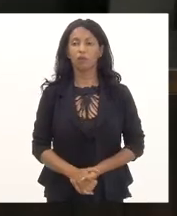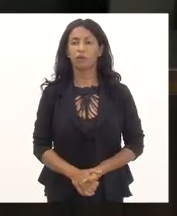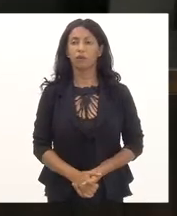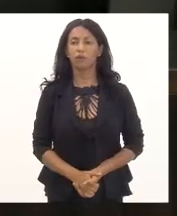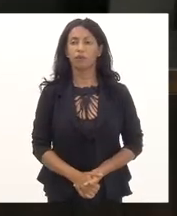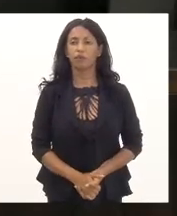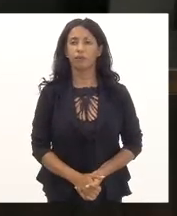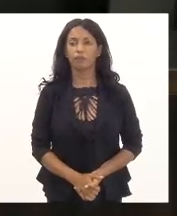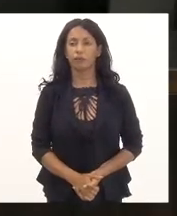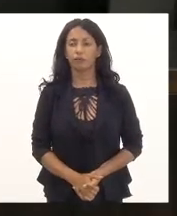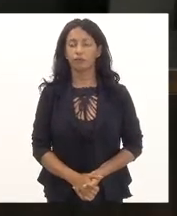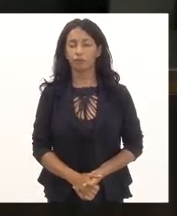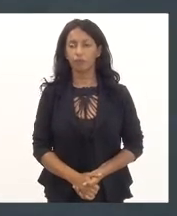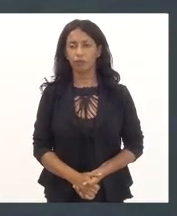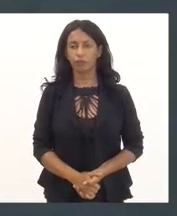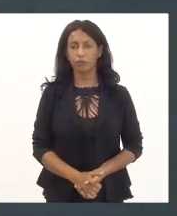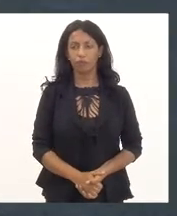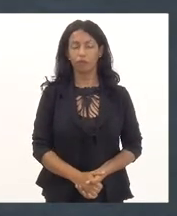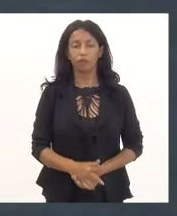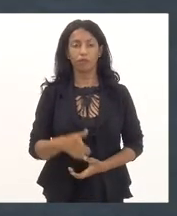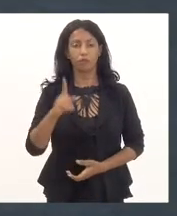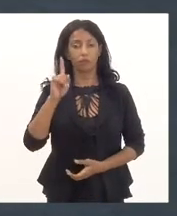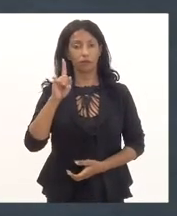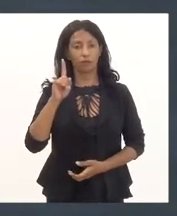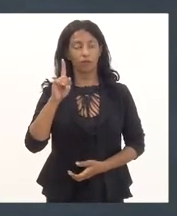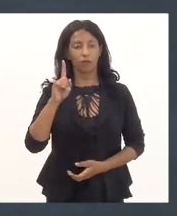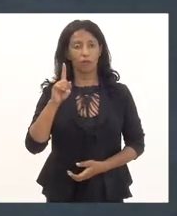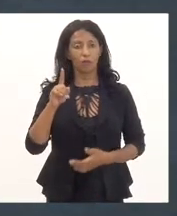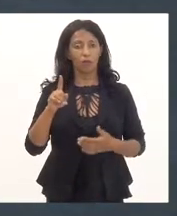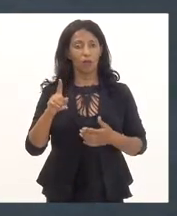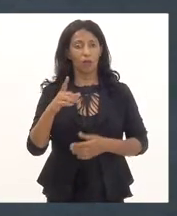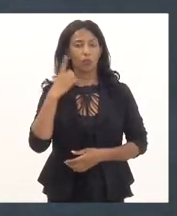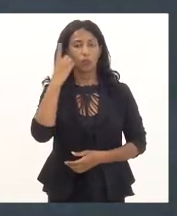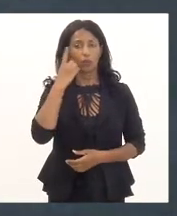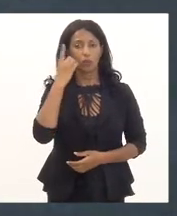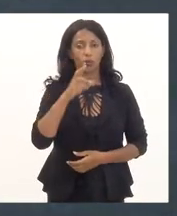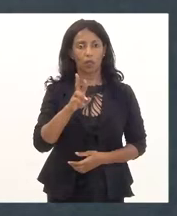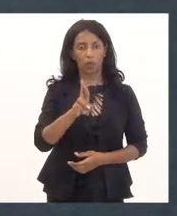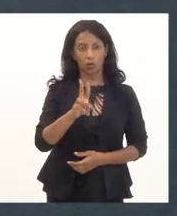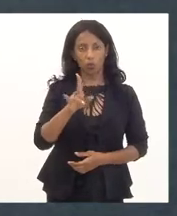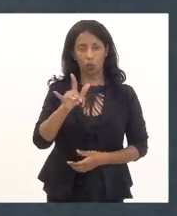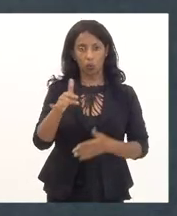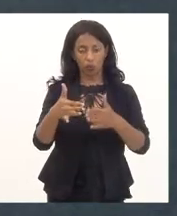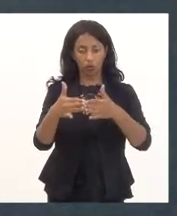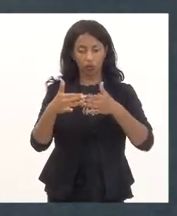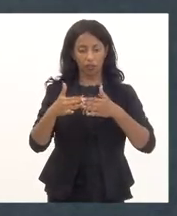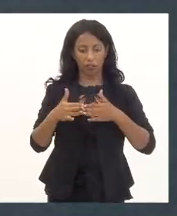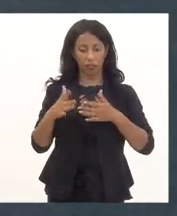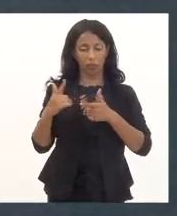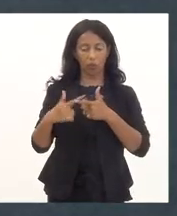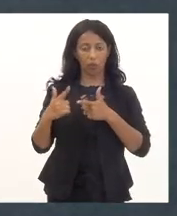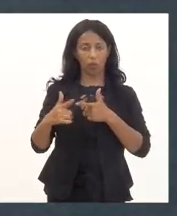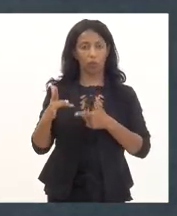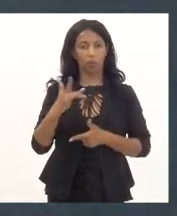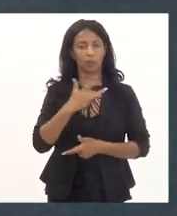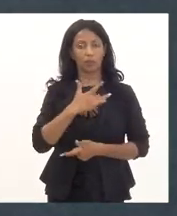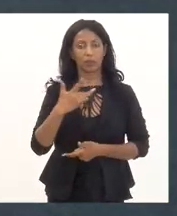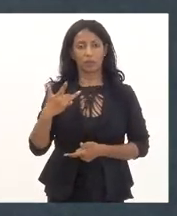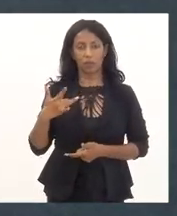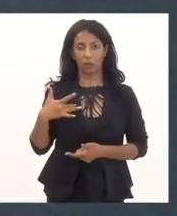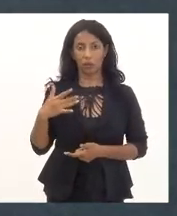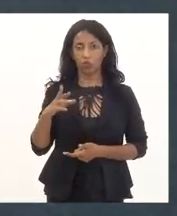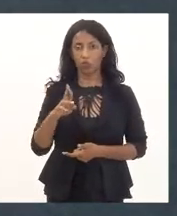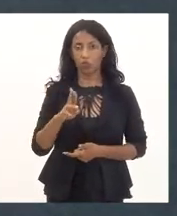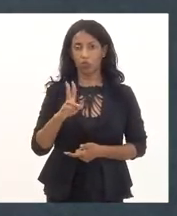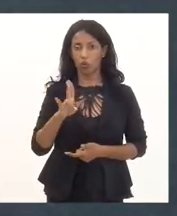para registrar que o deputado Rubens Bontempo está afastado por problemas de saúde. Não sei se ele já apresentou a documentação, mas como está falta ali no painel,